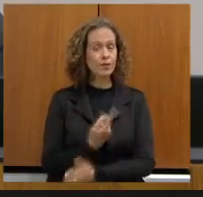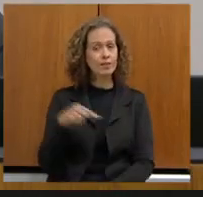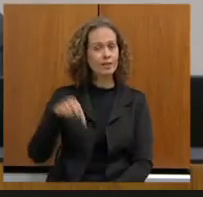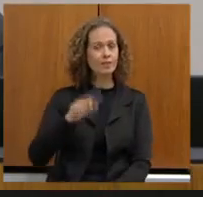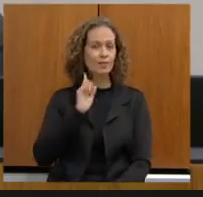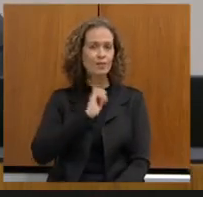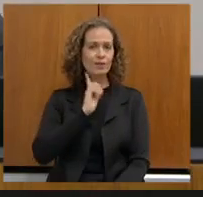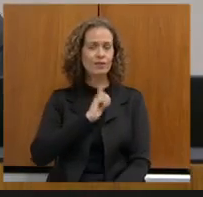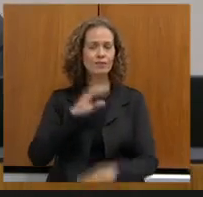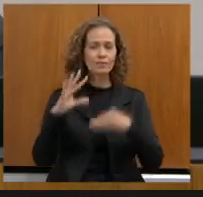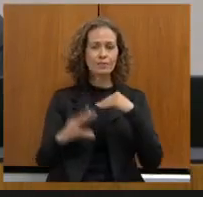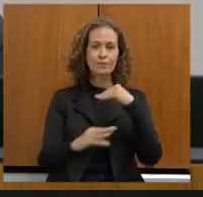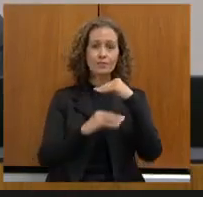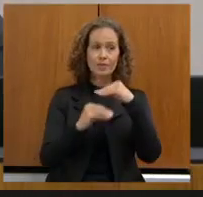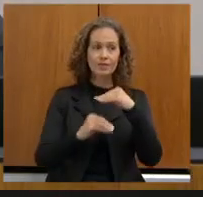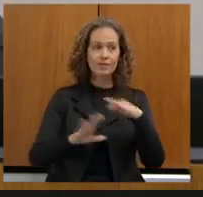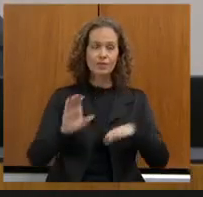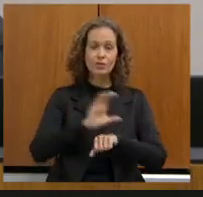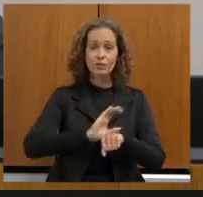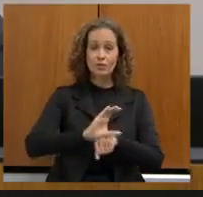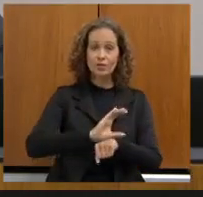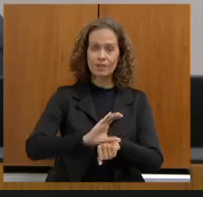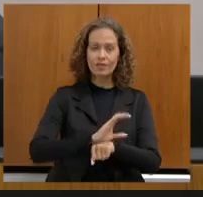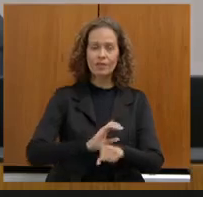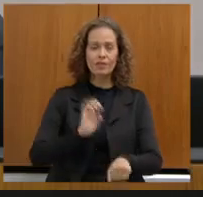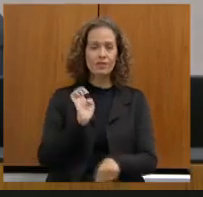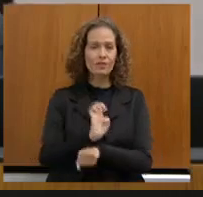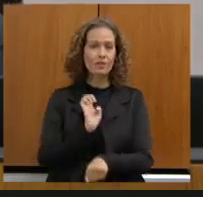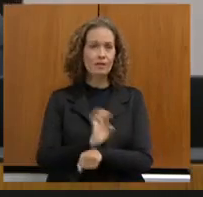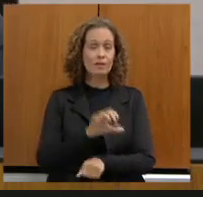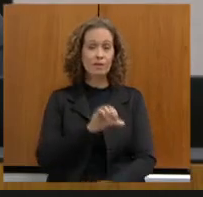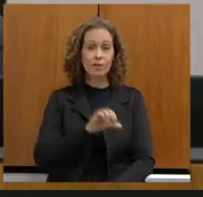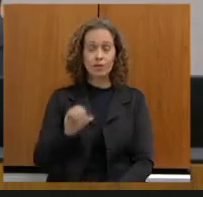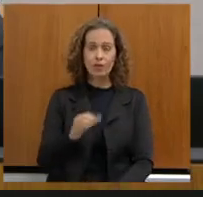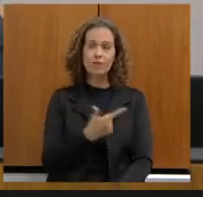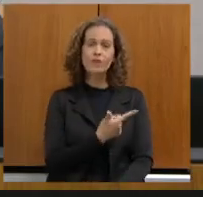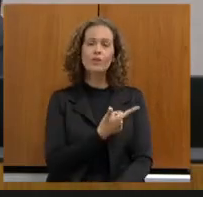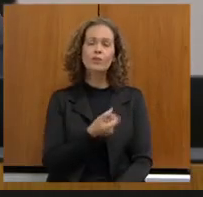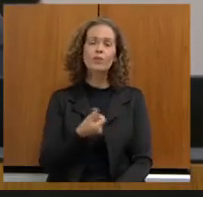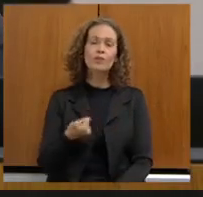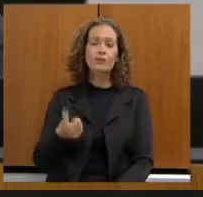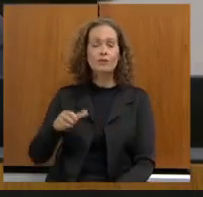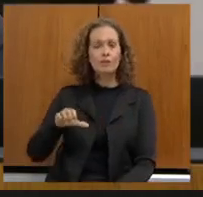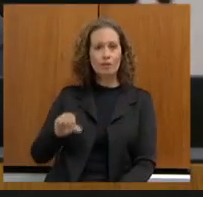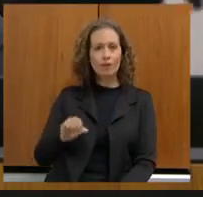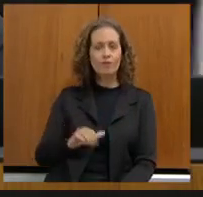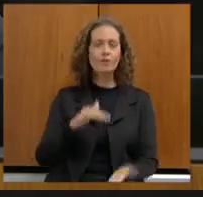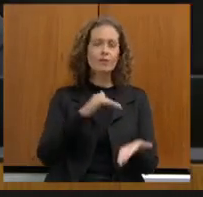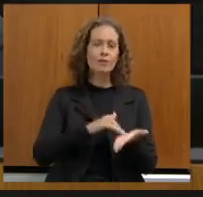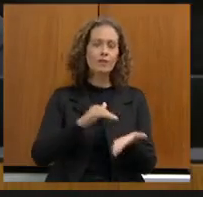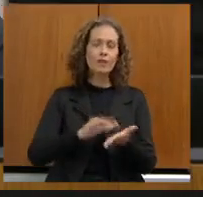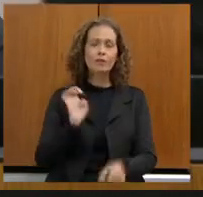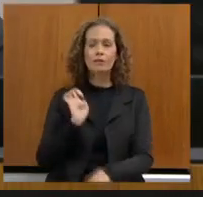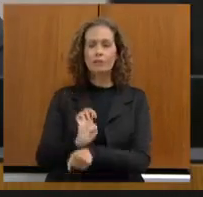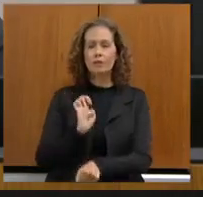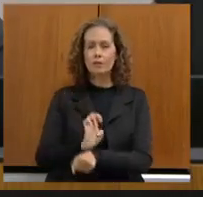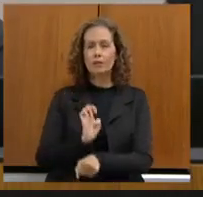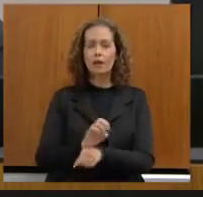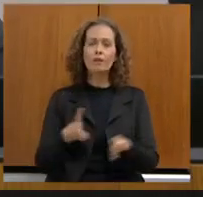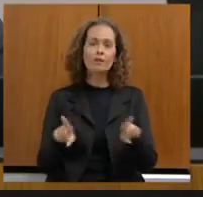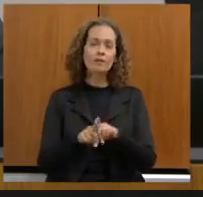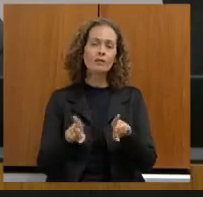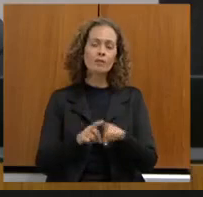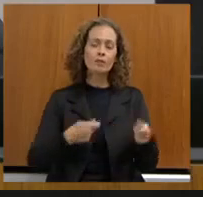pela Emenda à Constituição do Estado 99/2019 por ele os secretários de estado dirigentes de entidades